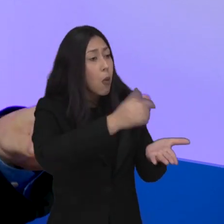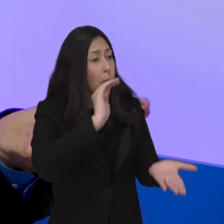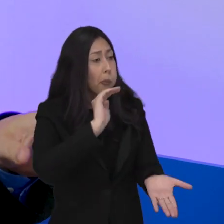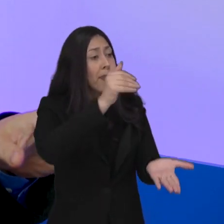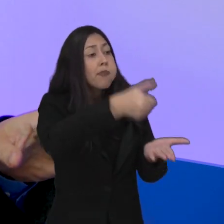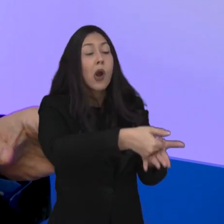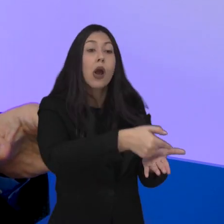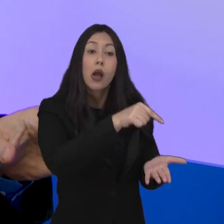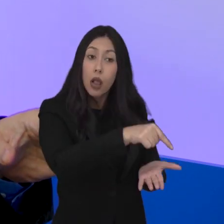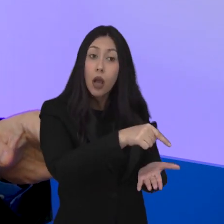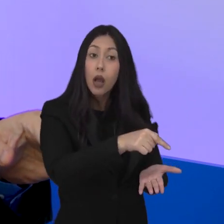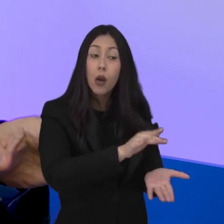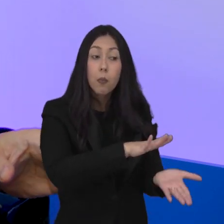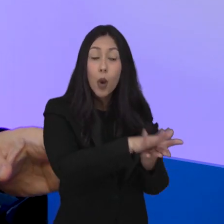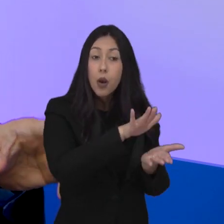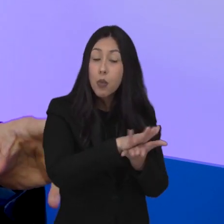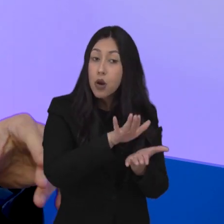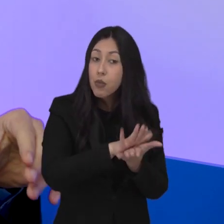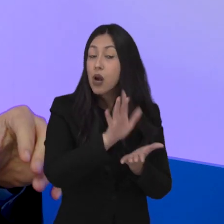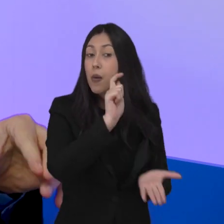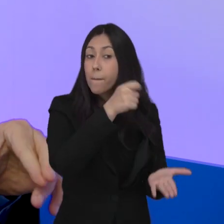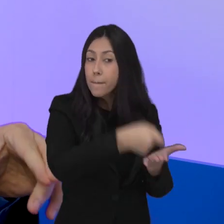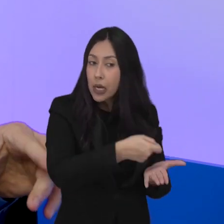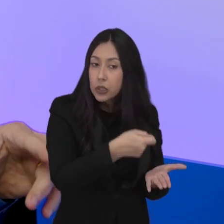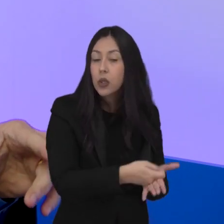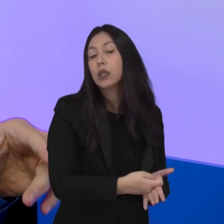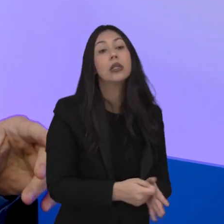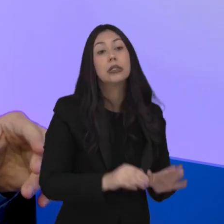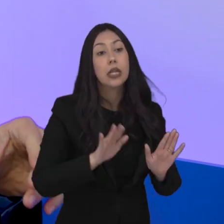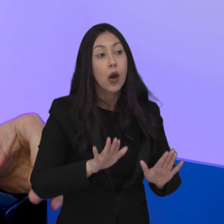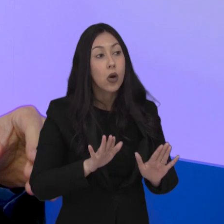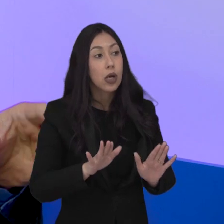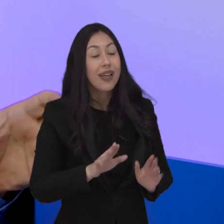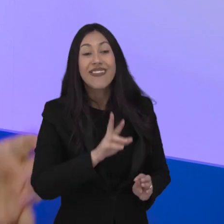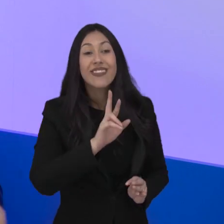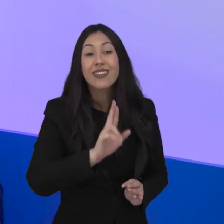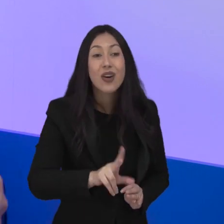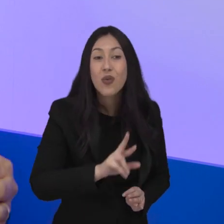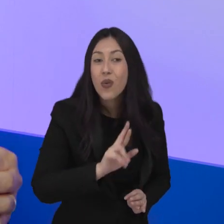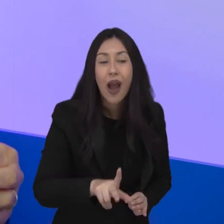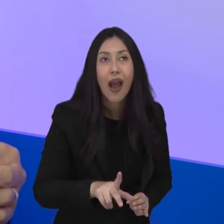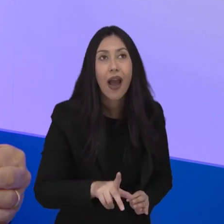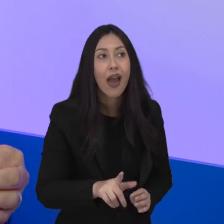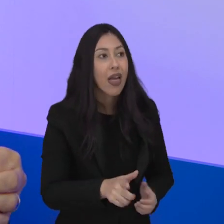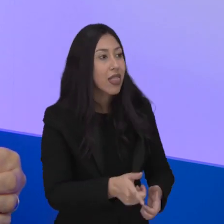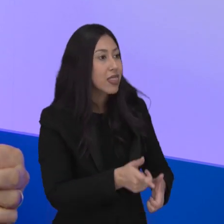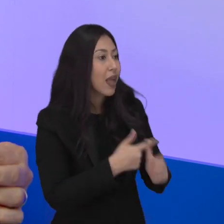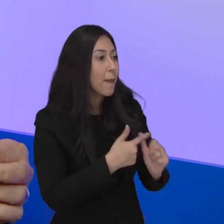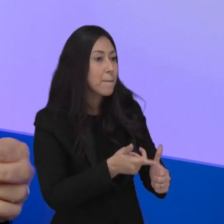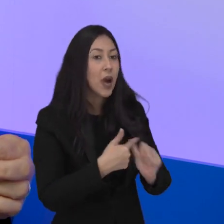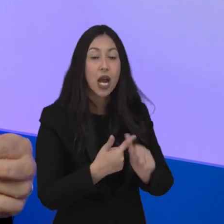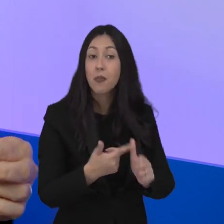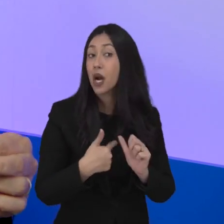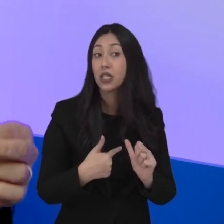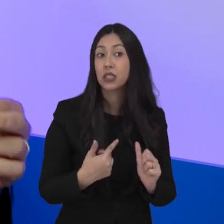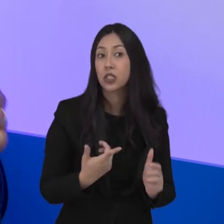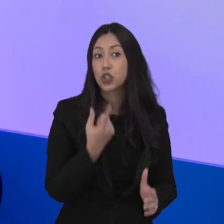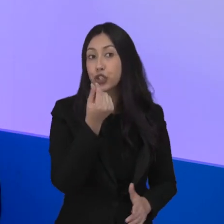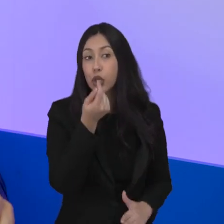que hoje ele tem, as despesas obrigatórias. A gente não está falando aqui, tá, Marina, das questões das despesas